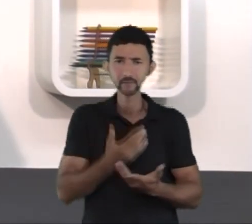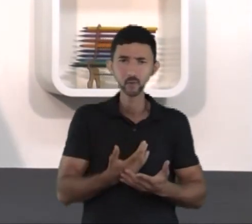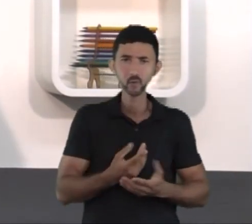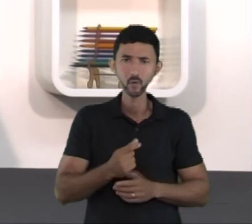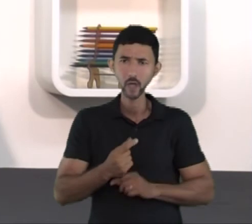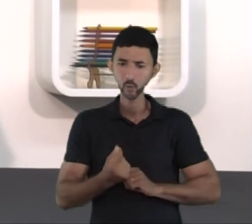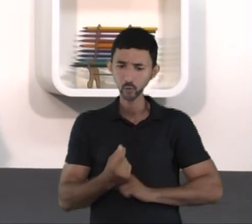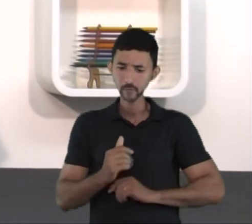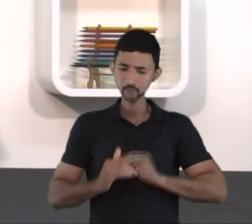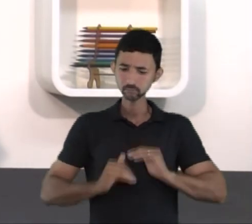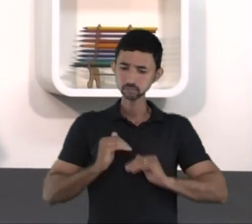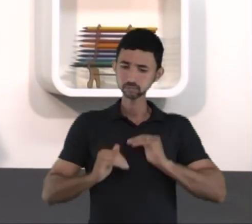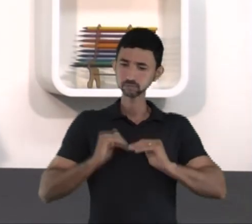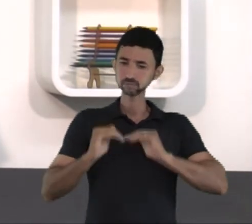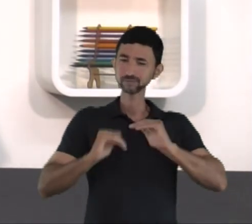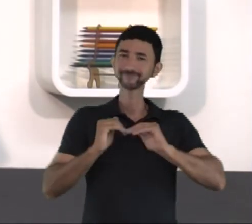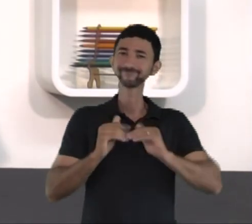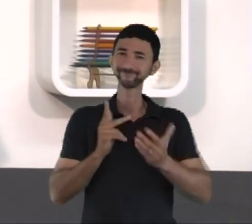economia sempre